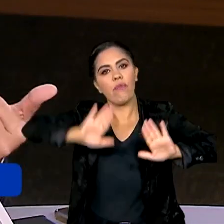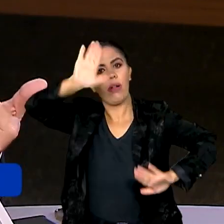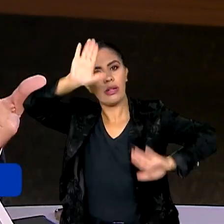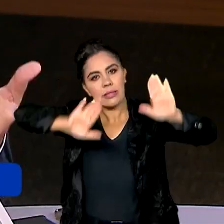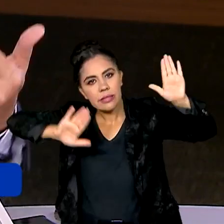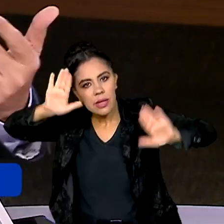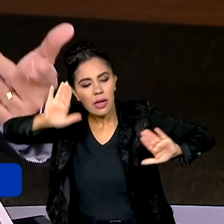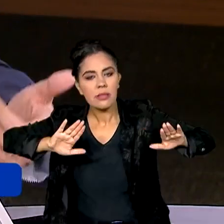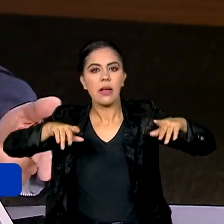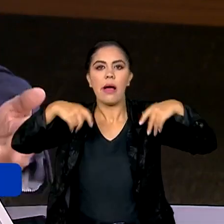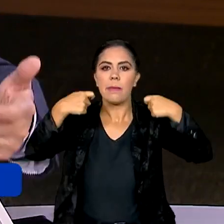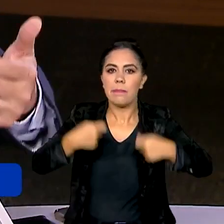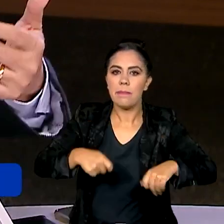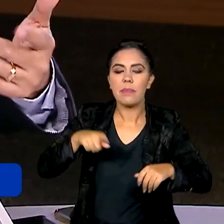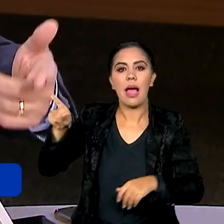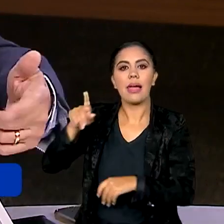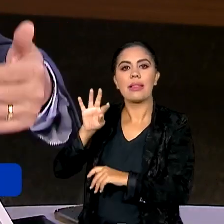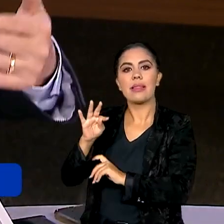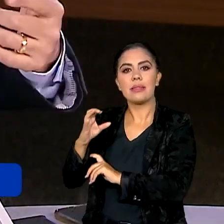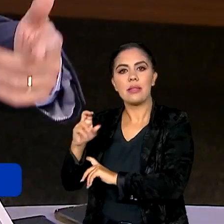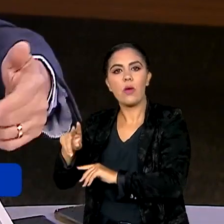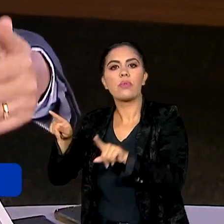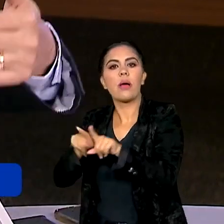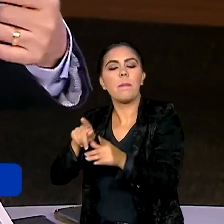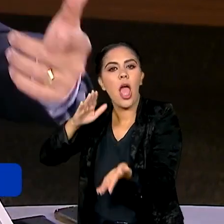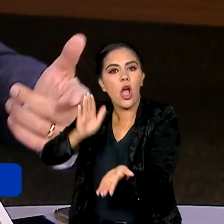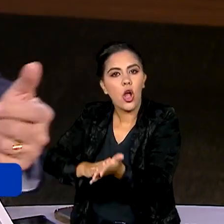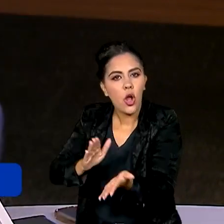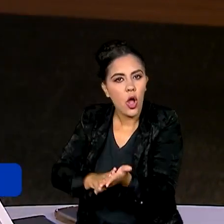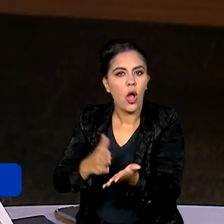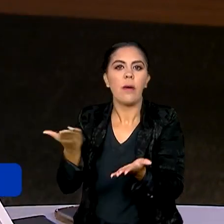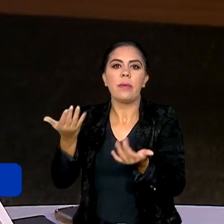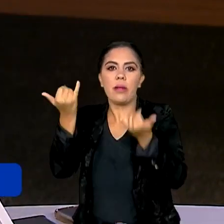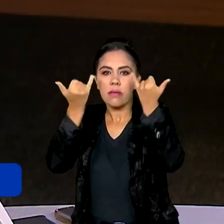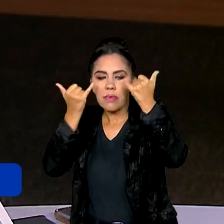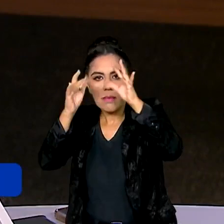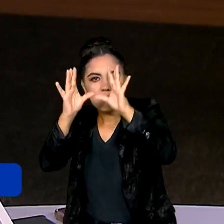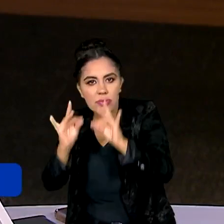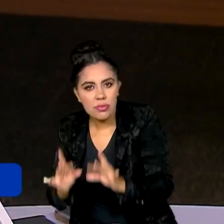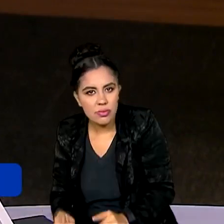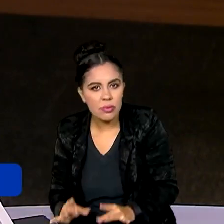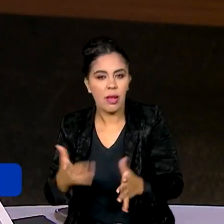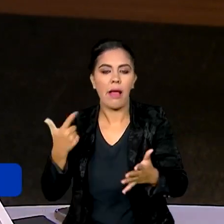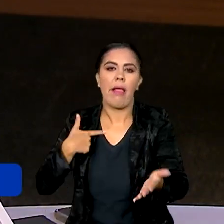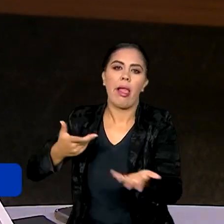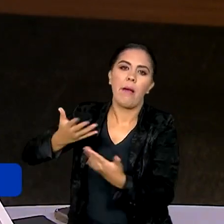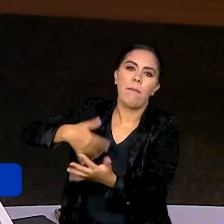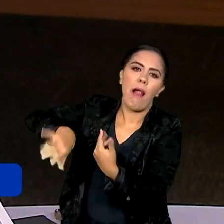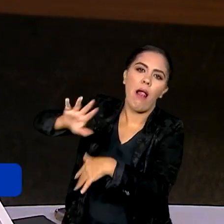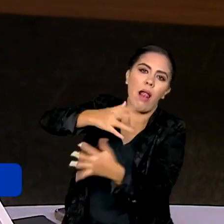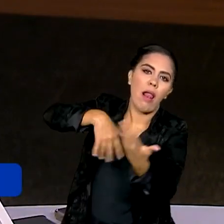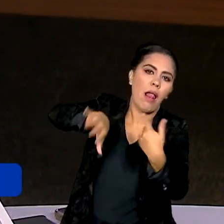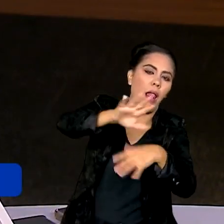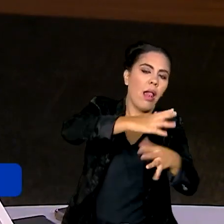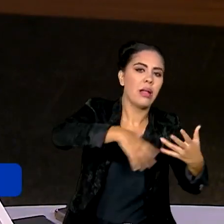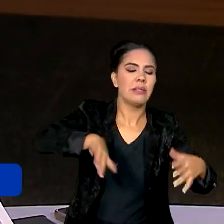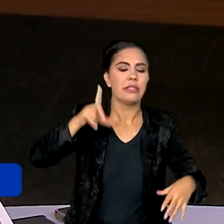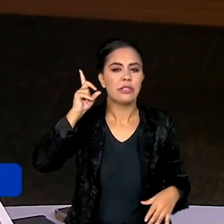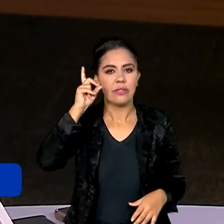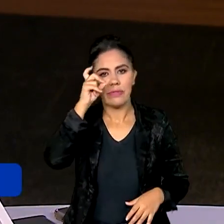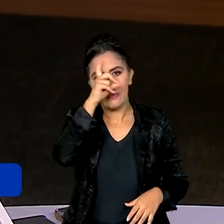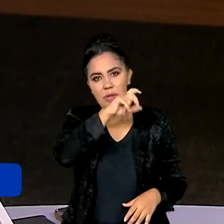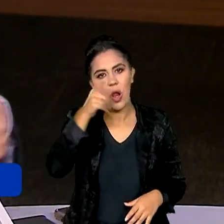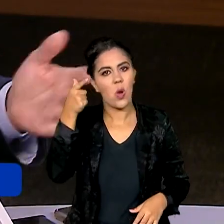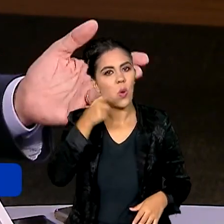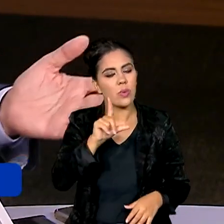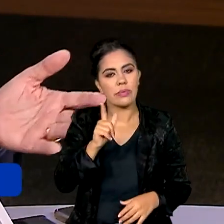quer explicação, Tribunal de Contas do município, do Estado, da União, aí você começa a embaralhar e dificultar e alongar o tempo de